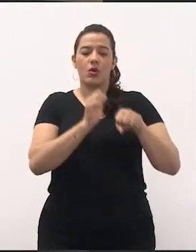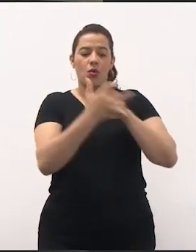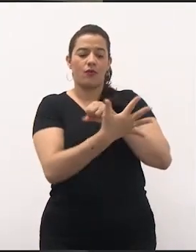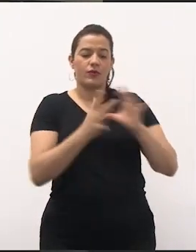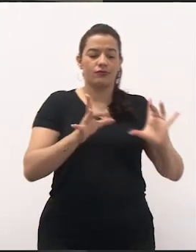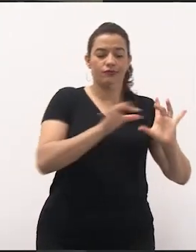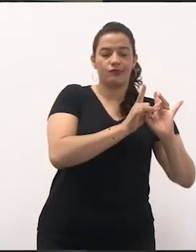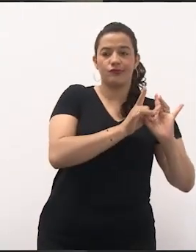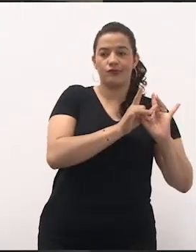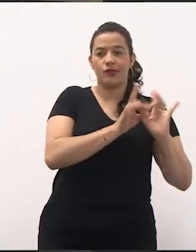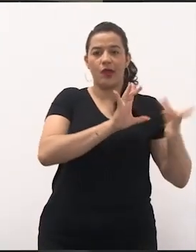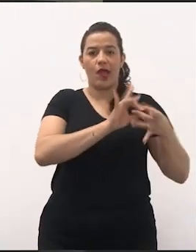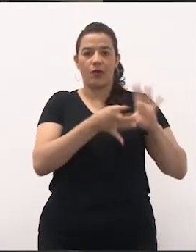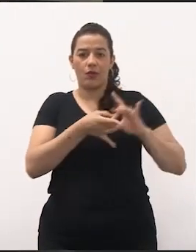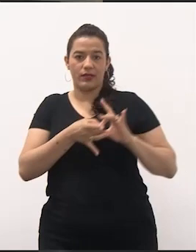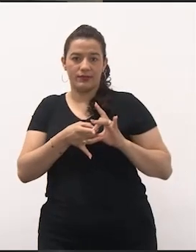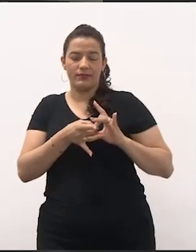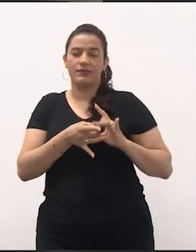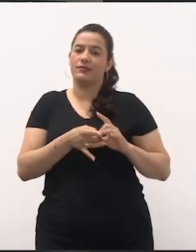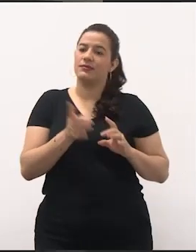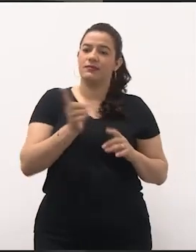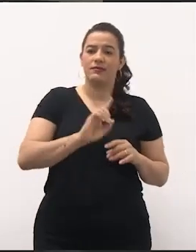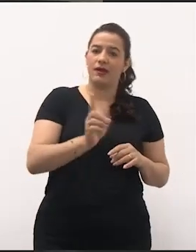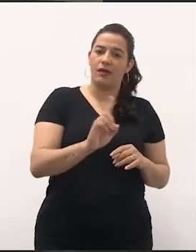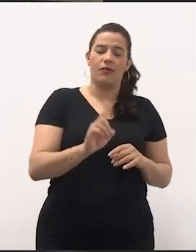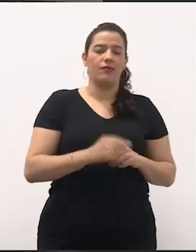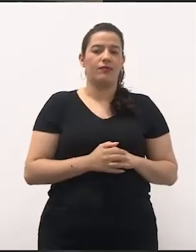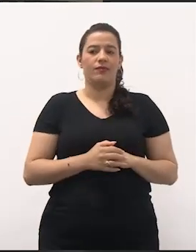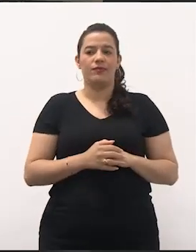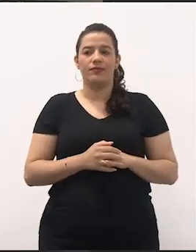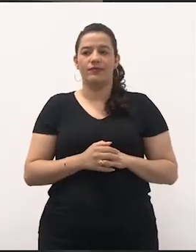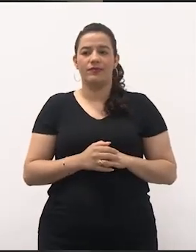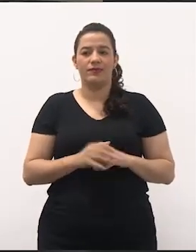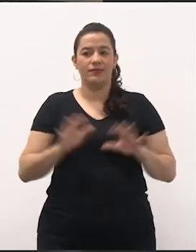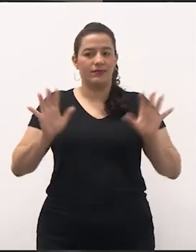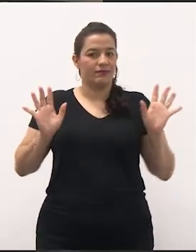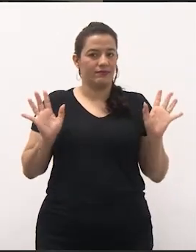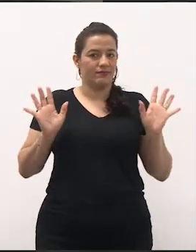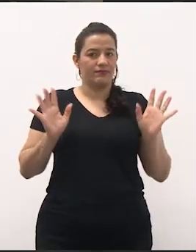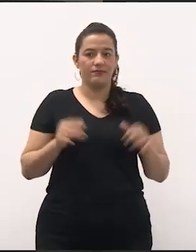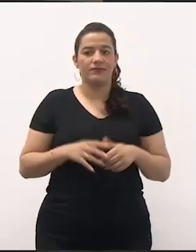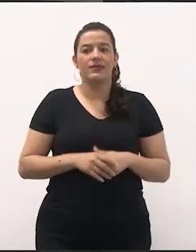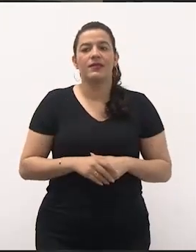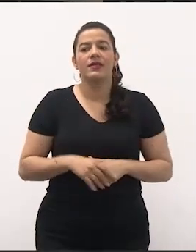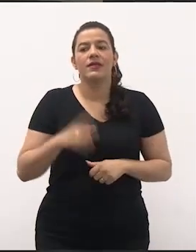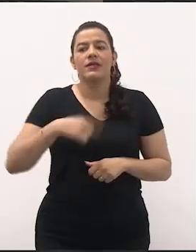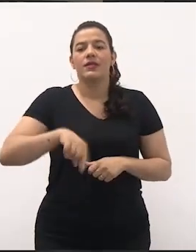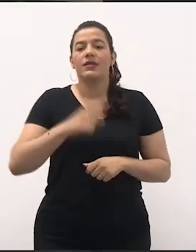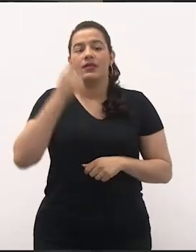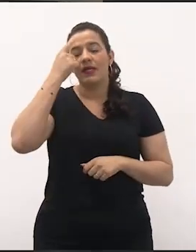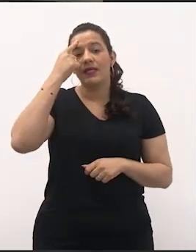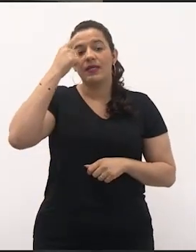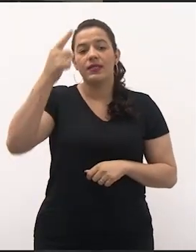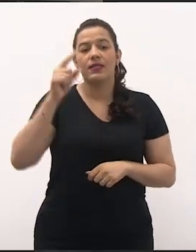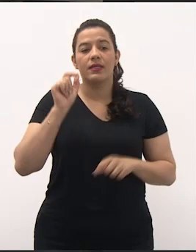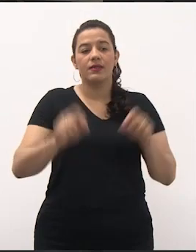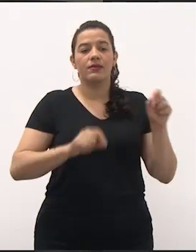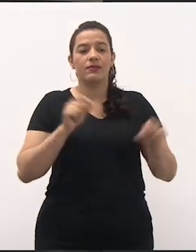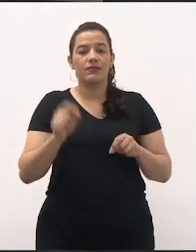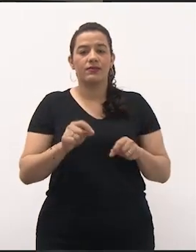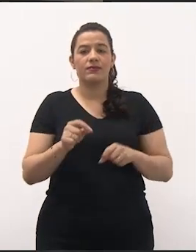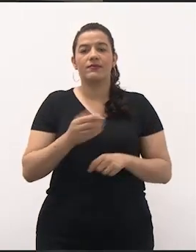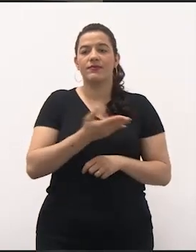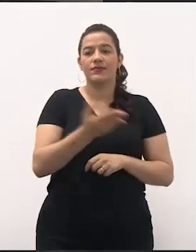Covid. Não, não é a corrente do Covid, Deus me livre, não é. A ideia aqui não é fazer